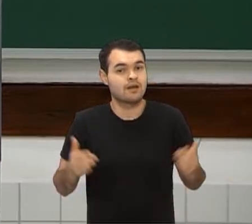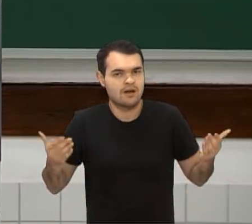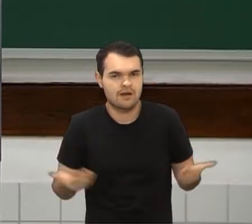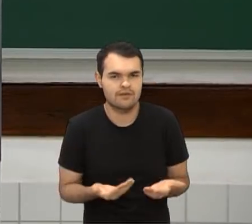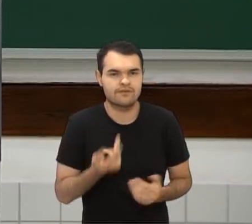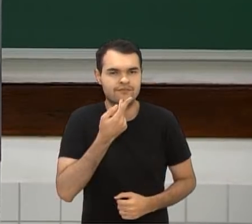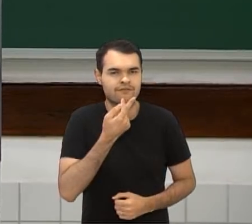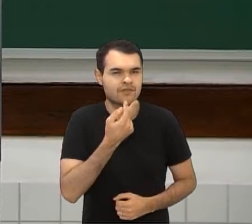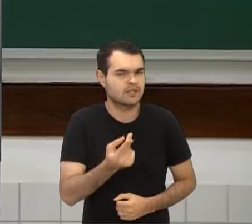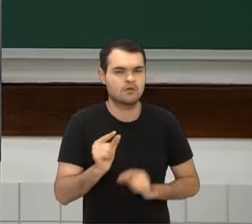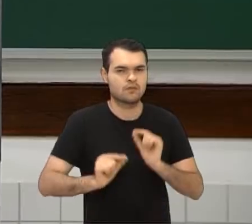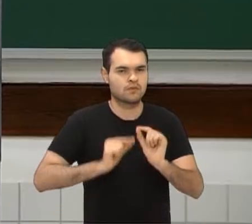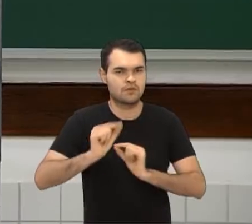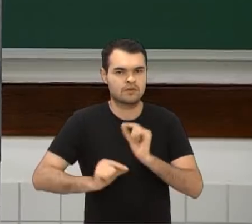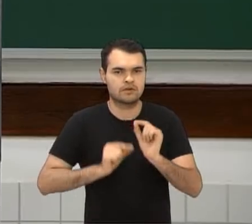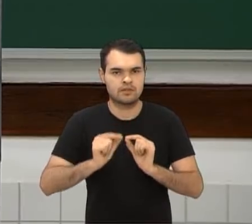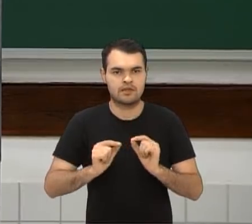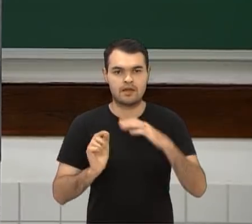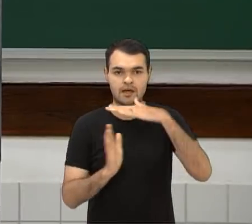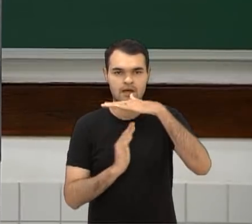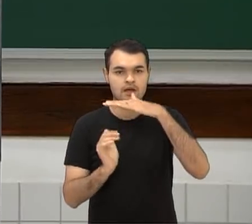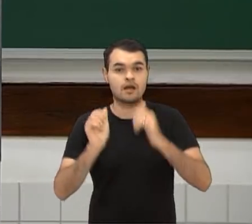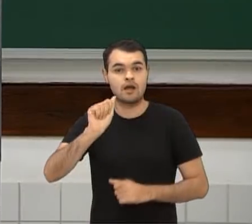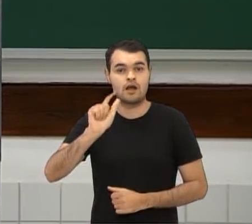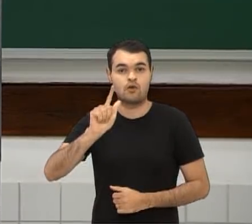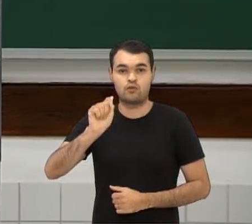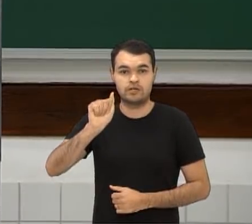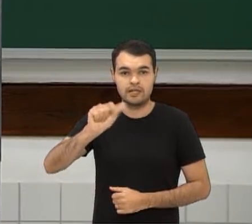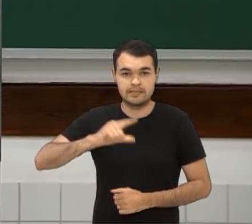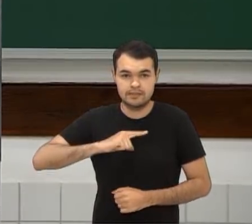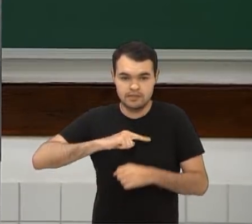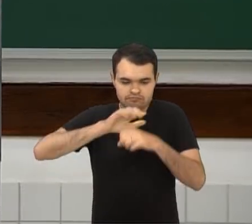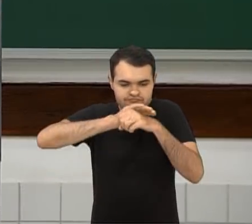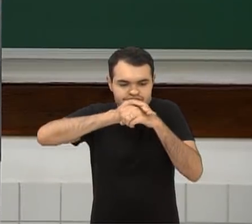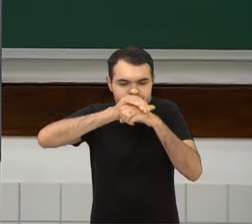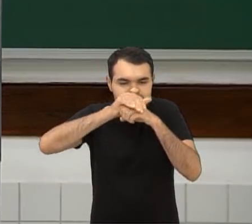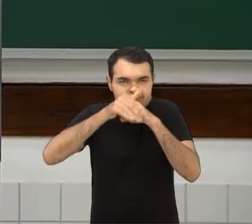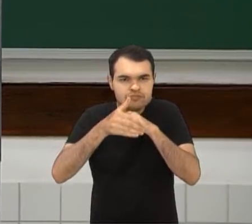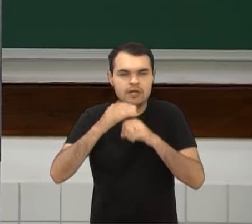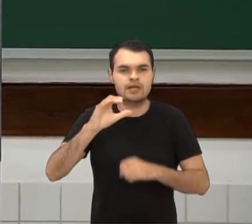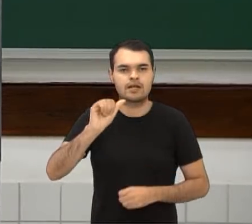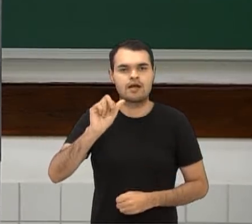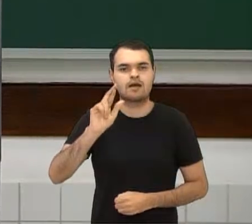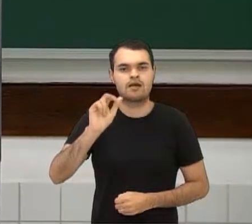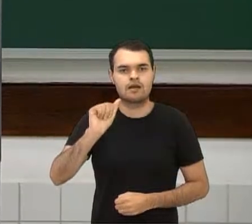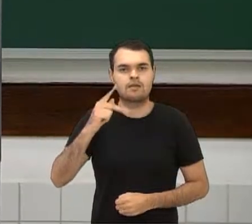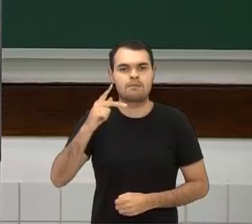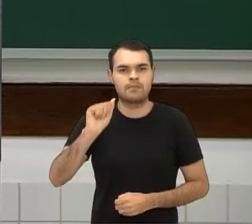falar dessas algas que possuem essa carapaça de